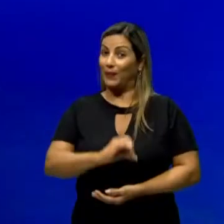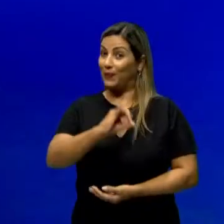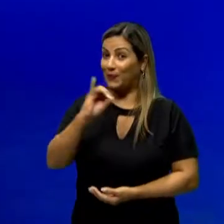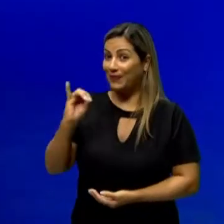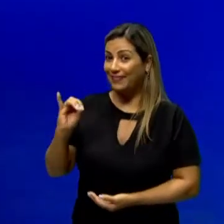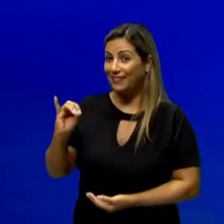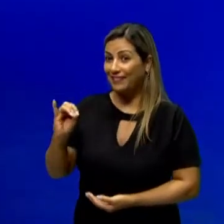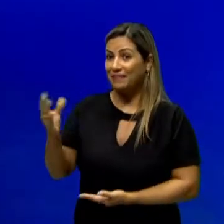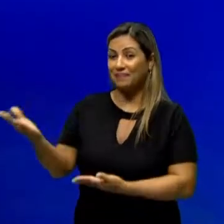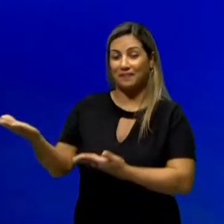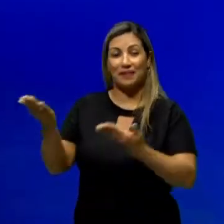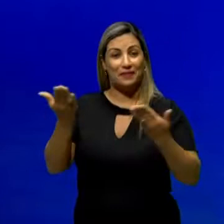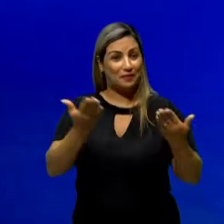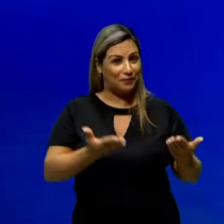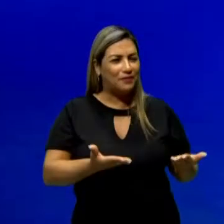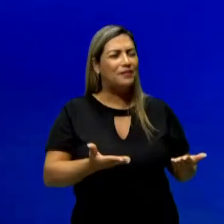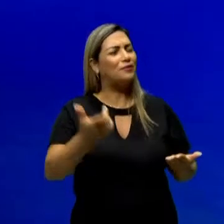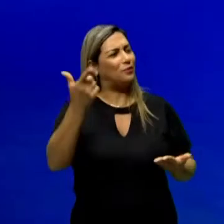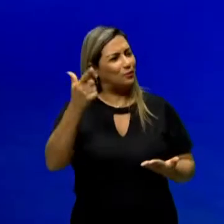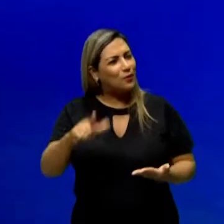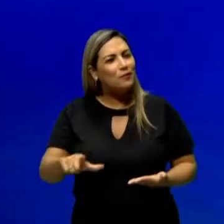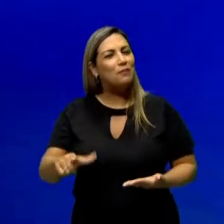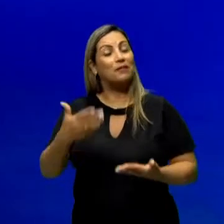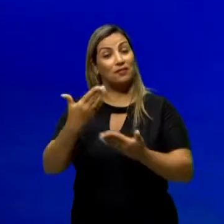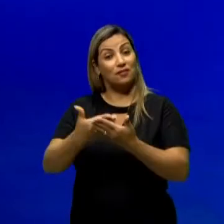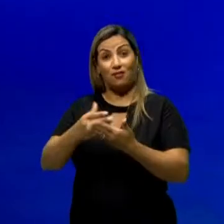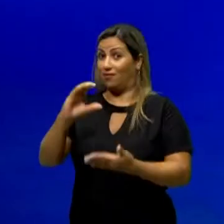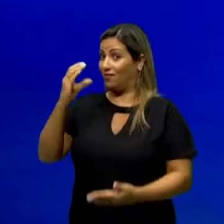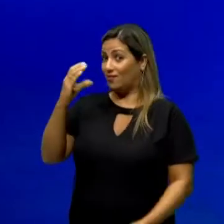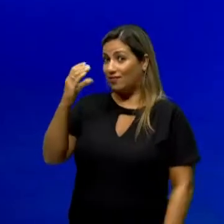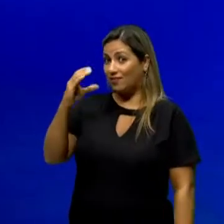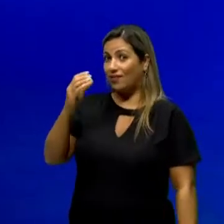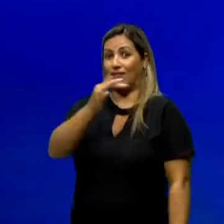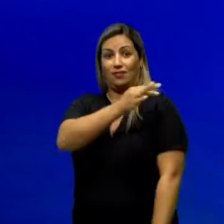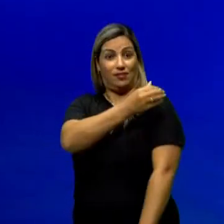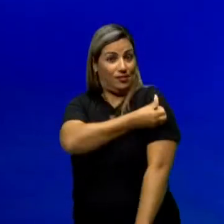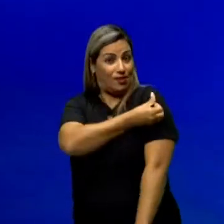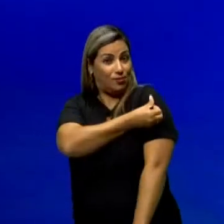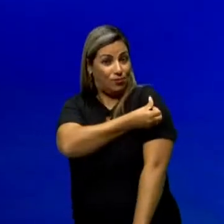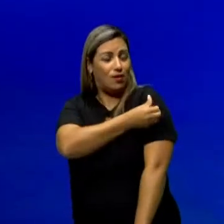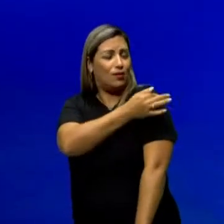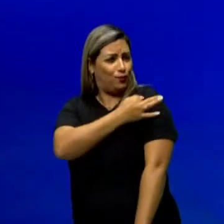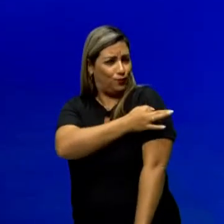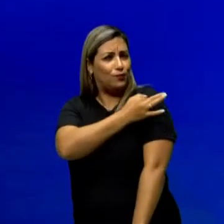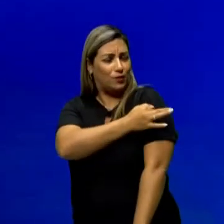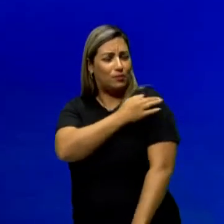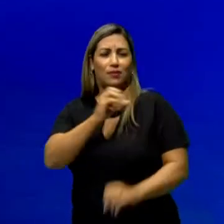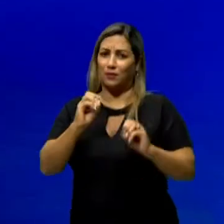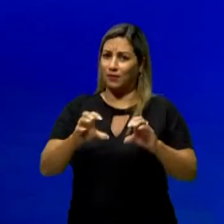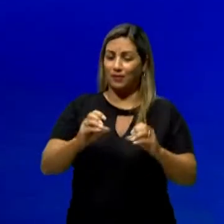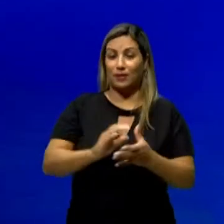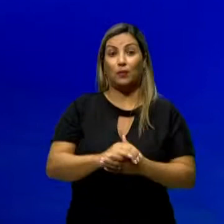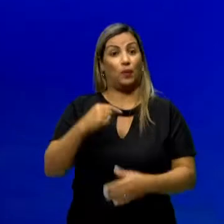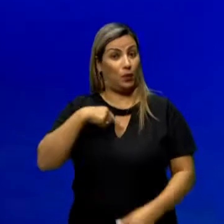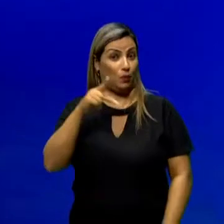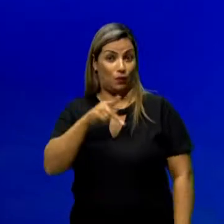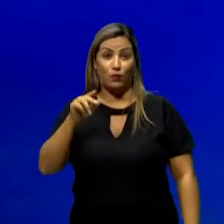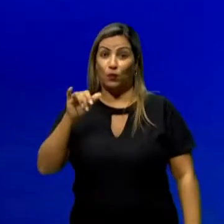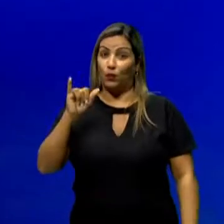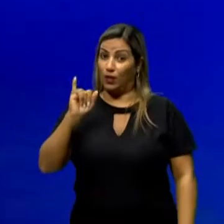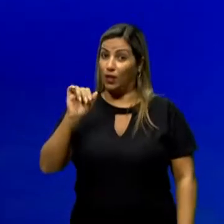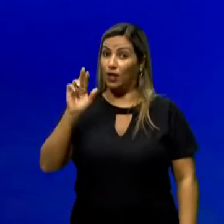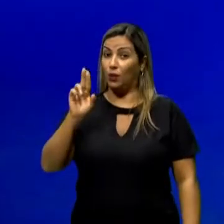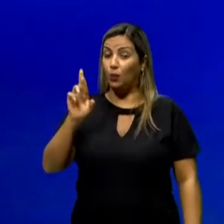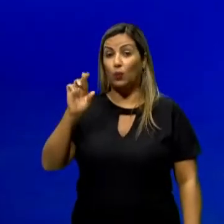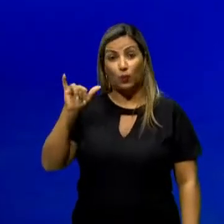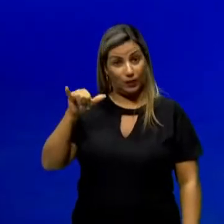Olá, sejam bem-vindos a mais uma aula de ciências para o 6º ano do ensino fundamental. Eu sou o professor Yuri